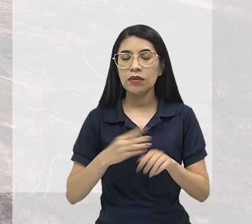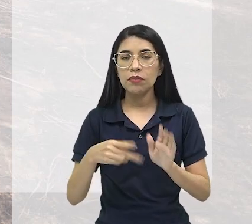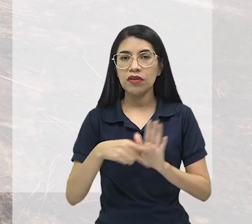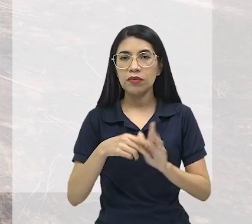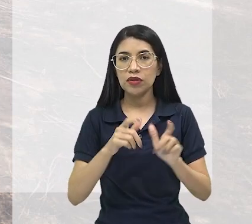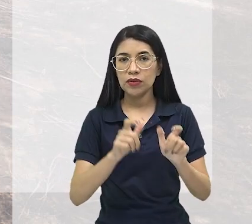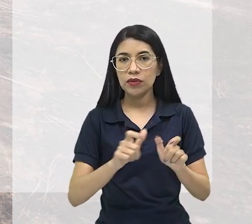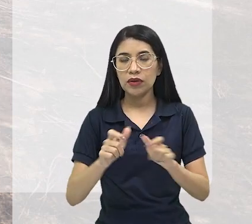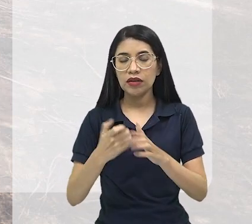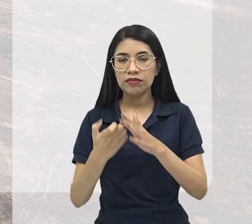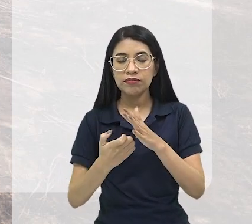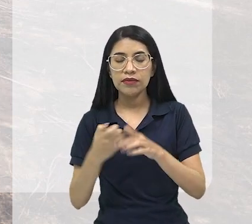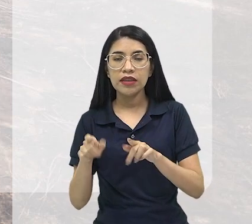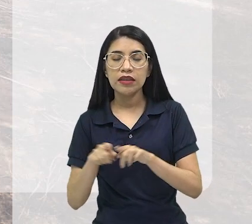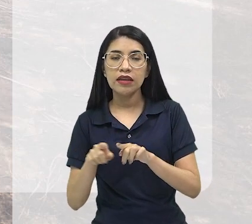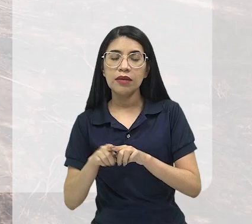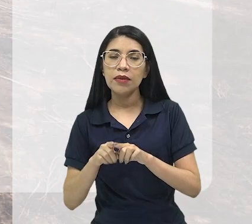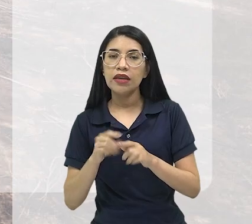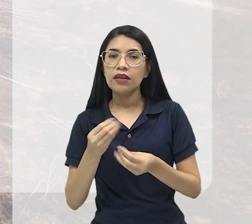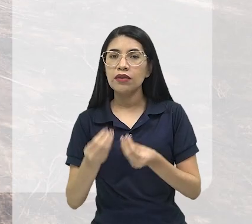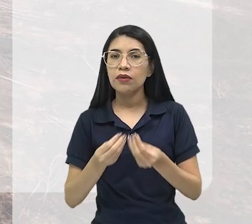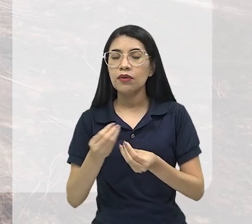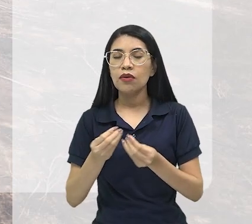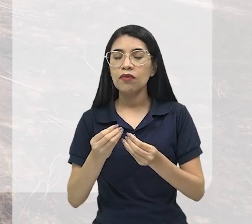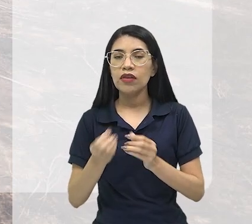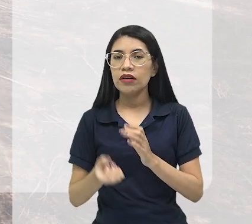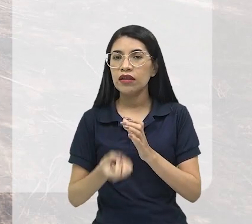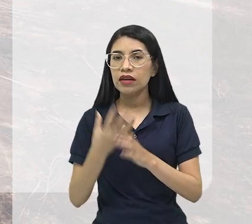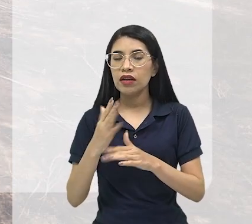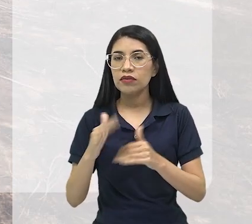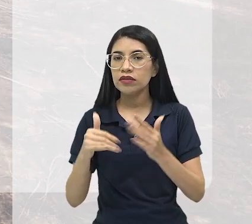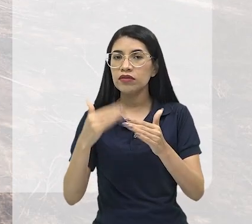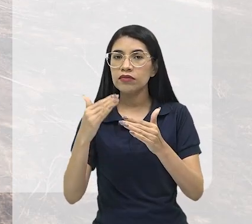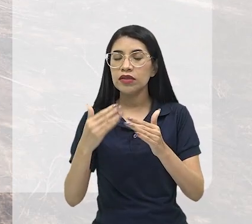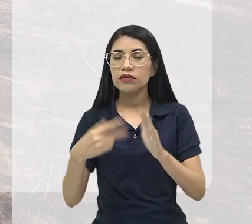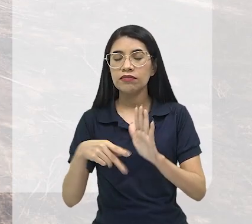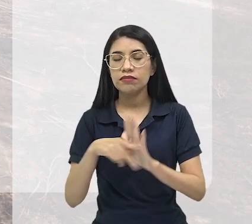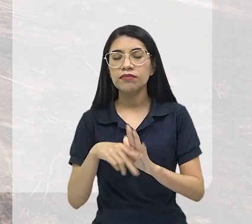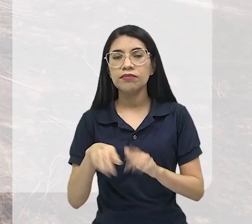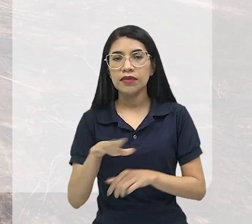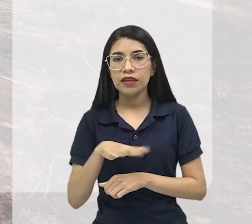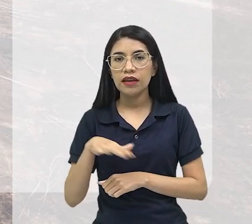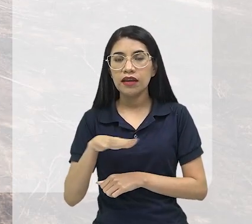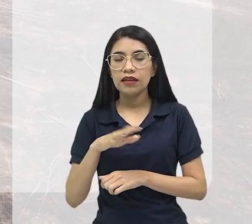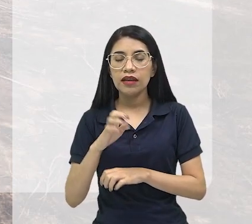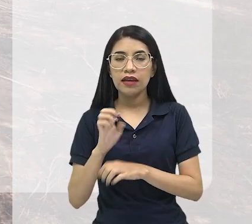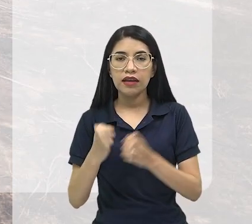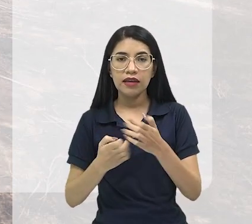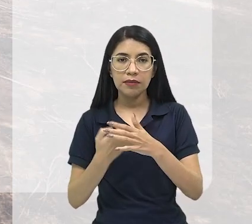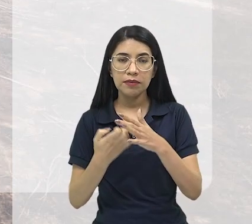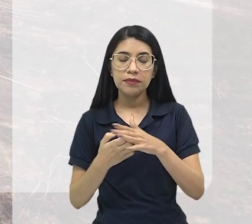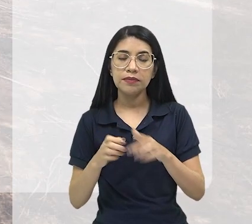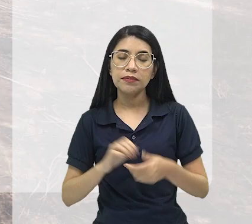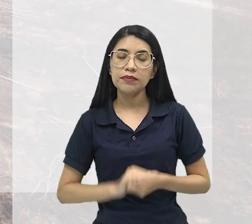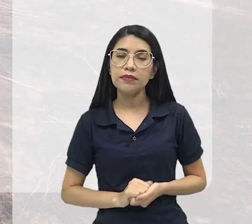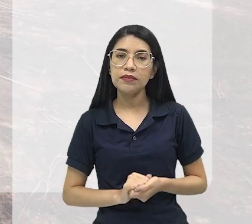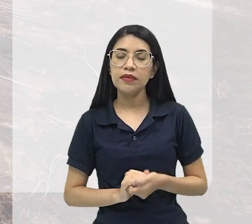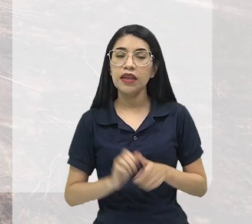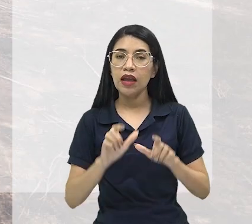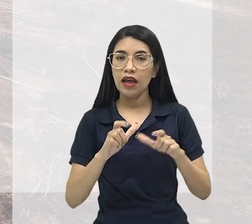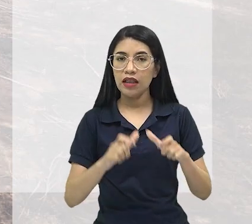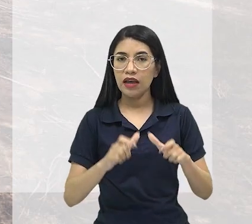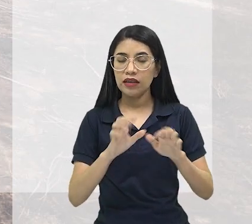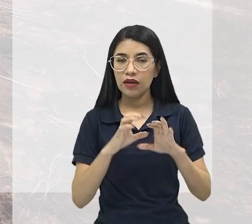seus recursos e na definição de seus próprios modelos de desenvolvimento. Isso quer dizer o quê? Que, na verdade, que quando uma comunidade local